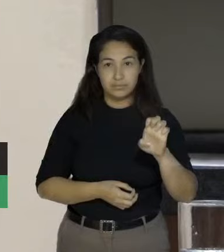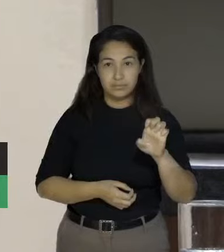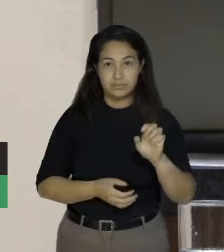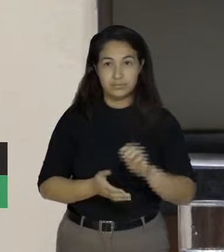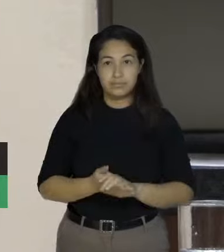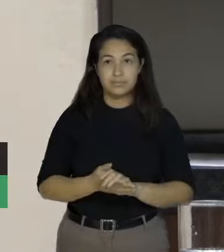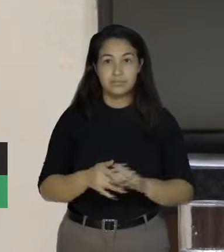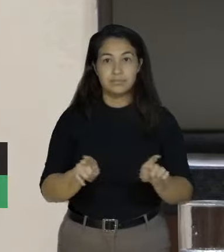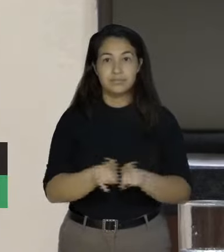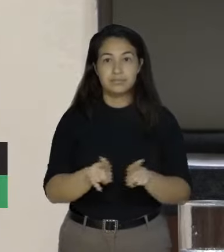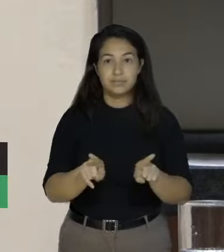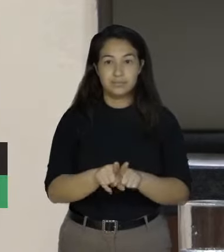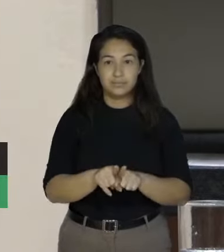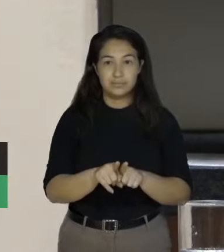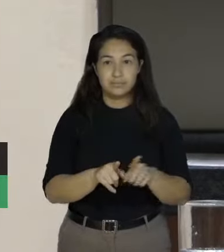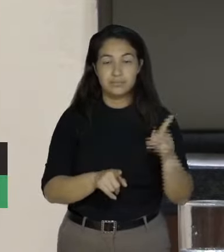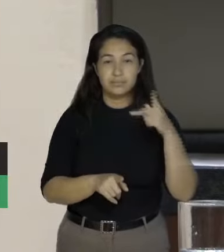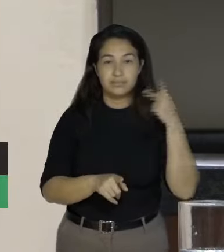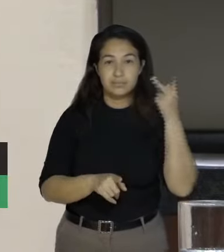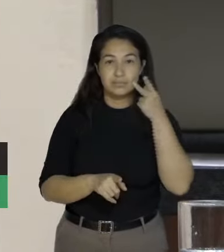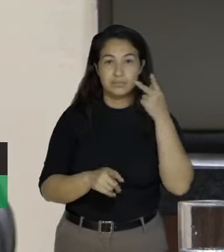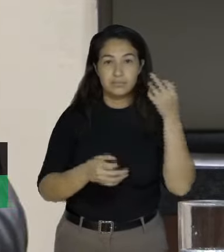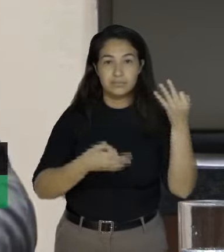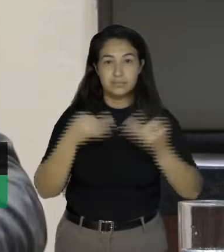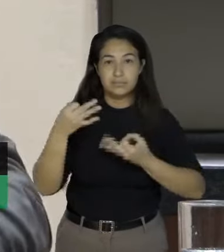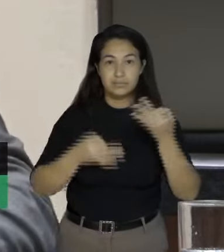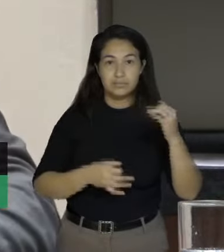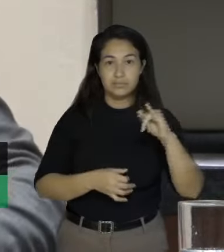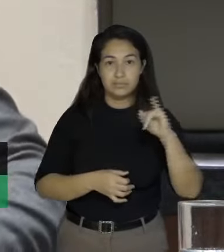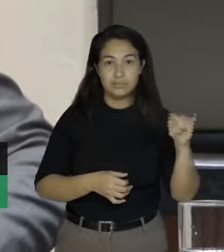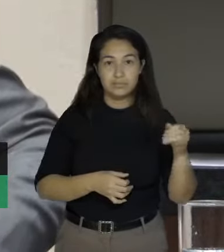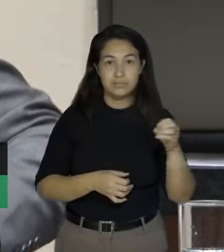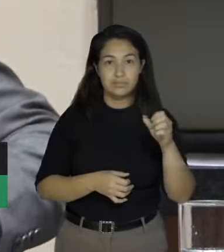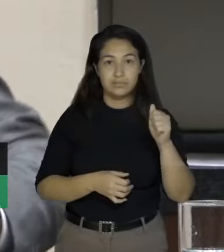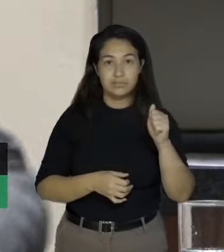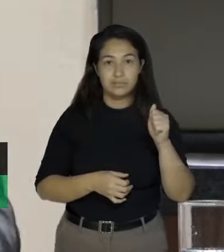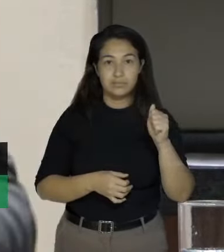Excelentíssimo Senhor promotor de justiça Dr João botega